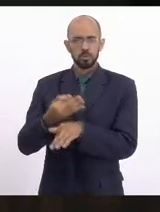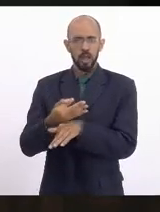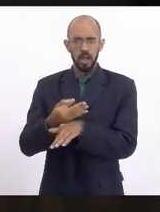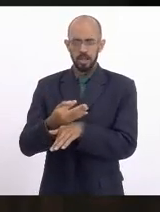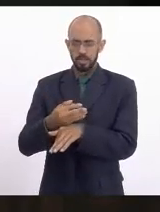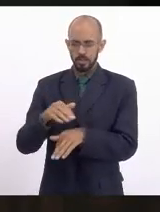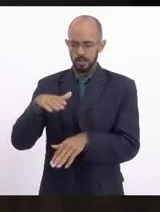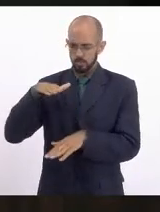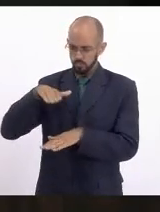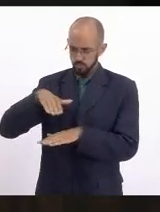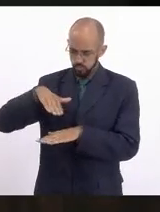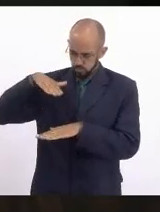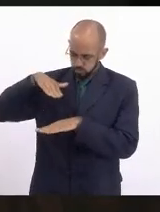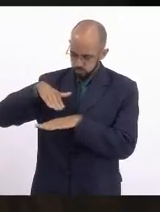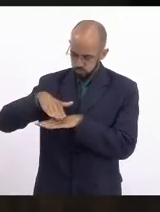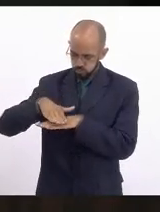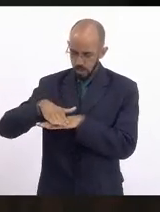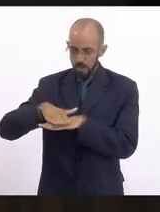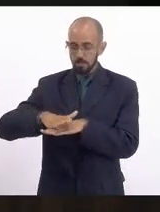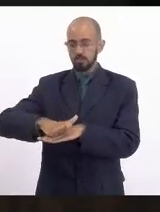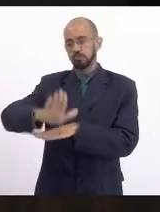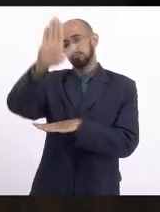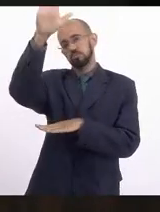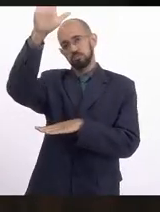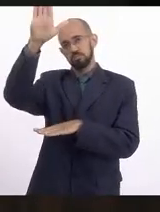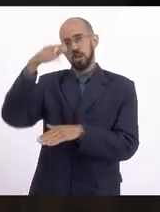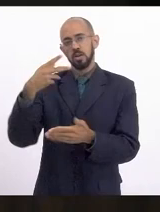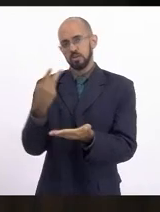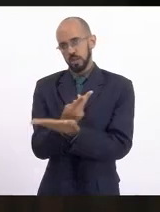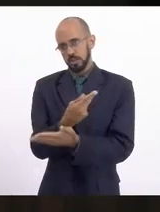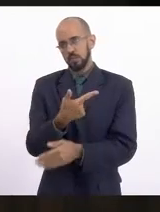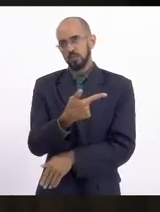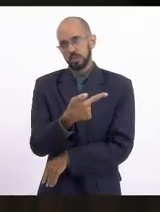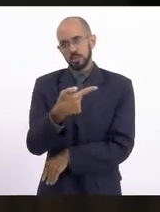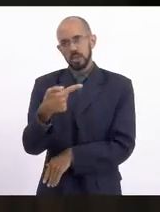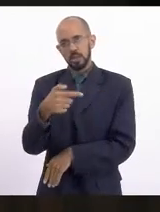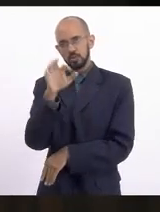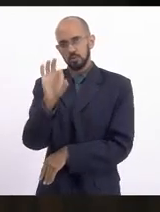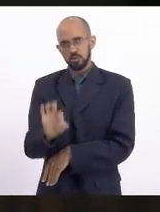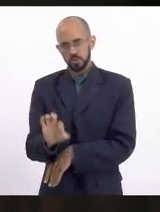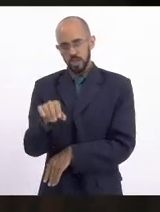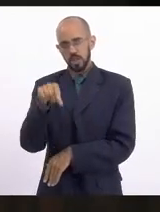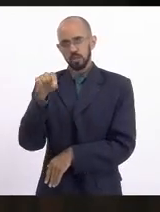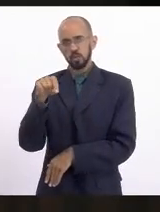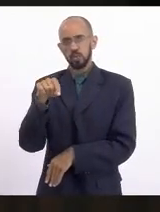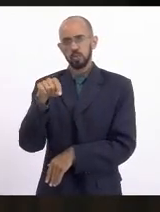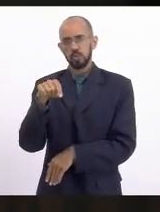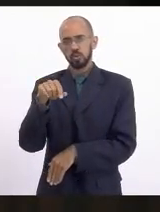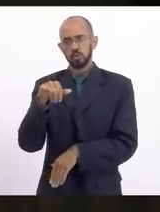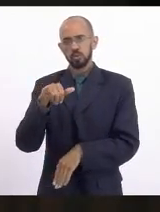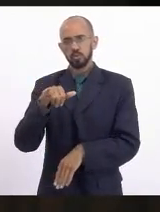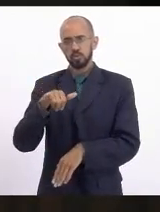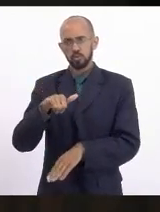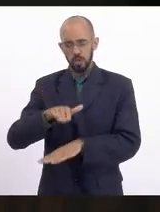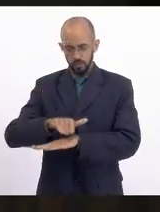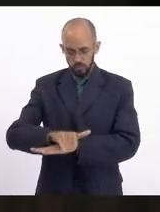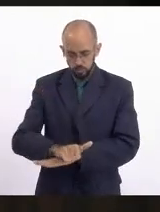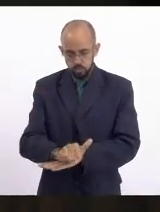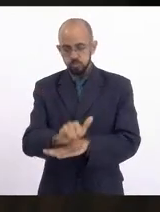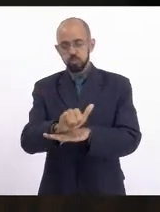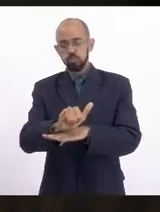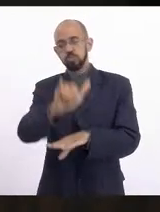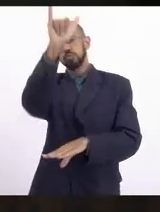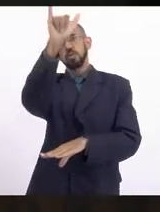ele remete 27 por cento do arremesso acontecendo no Brasil o ano passado foi aqui no Santos Dumont por conta desse